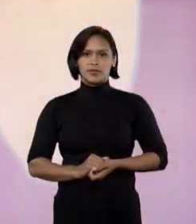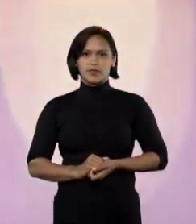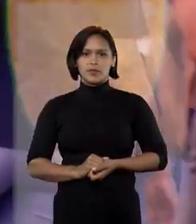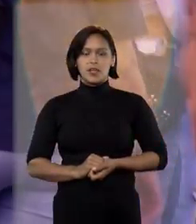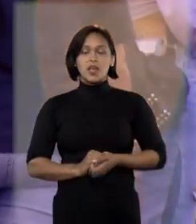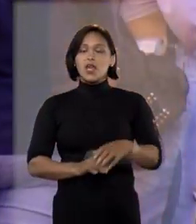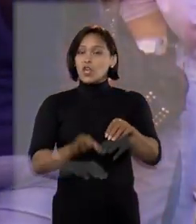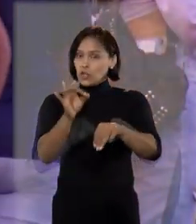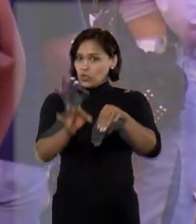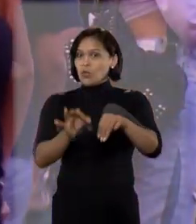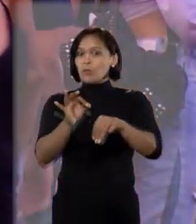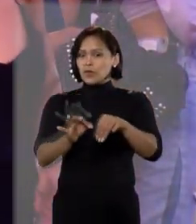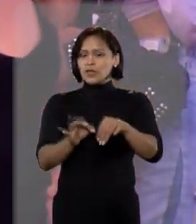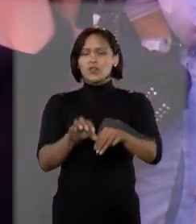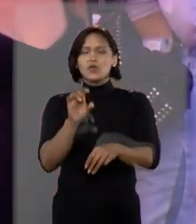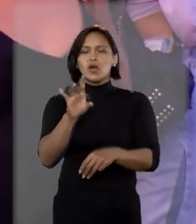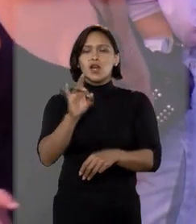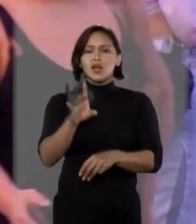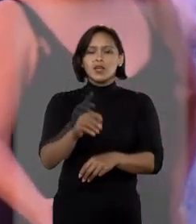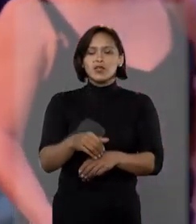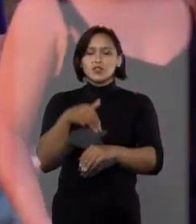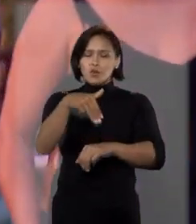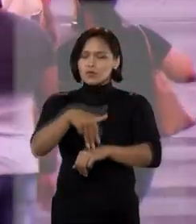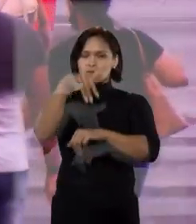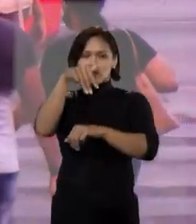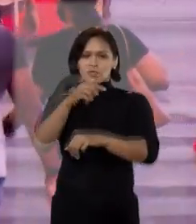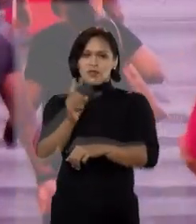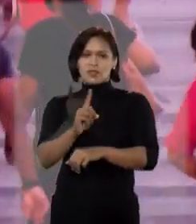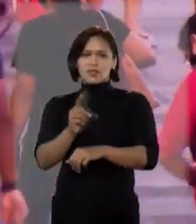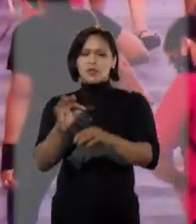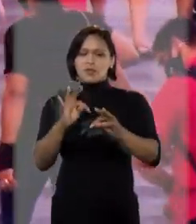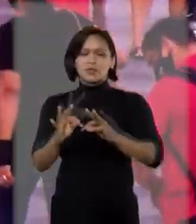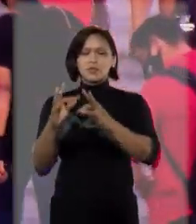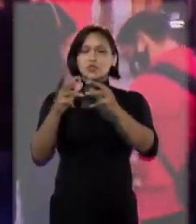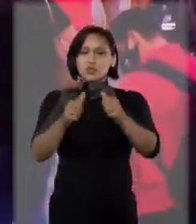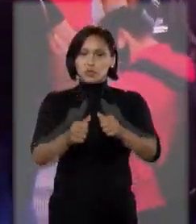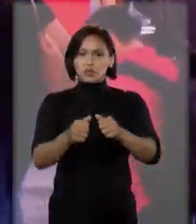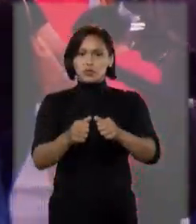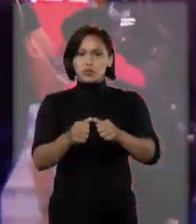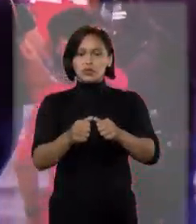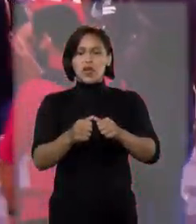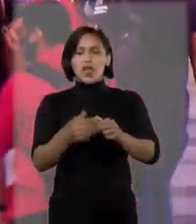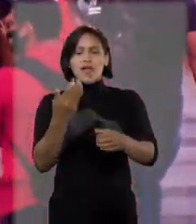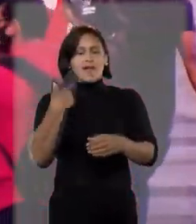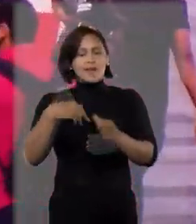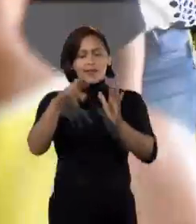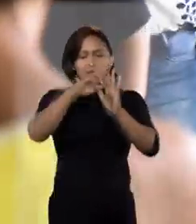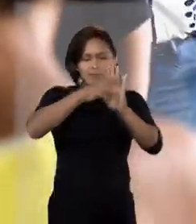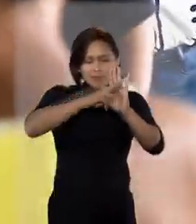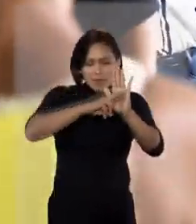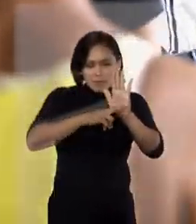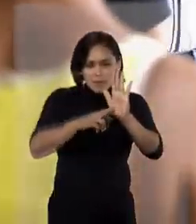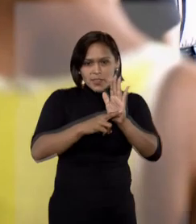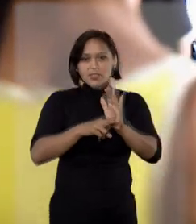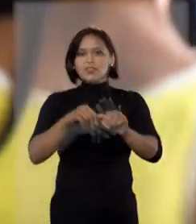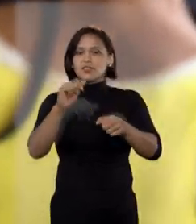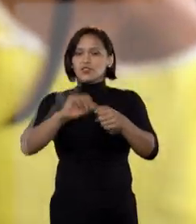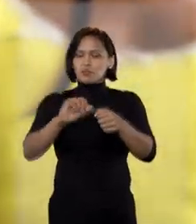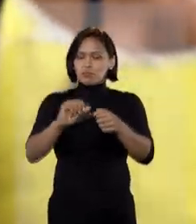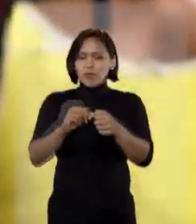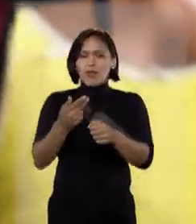E o ministro não se referia apenas aos magistrados, mas a todos. Entre as medidas para colocar em prática o conceito